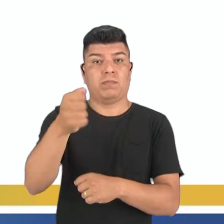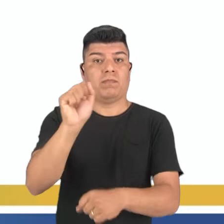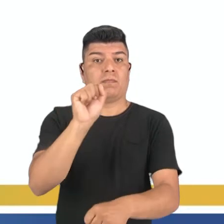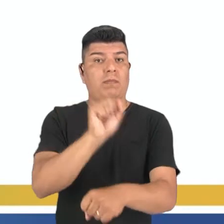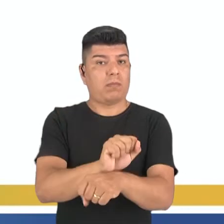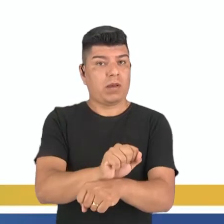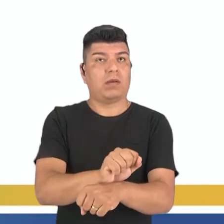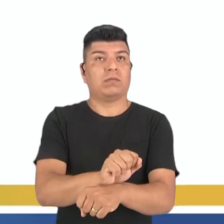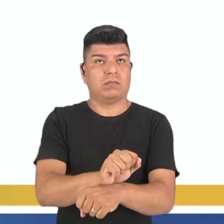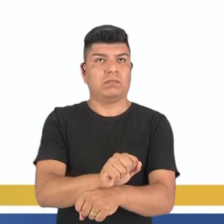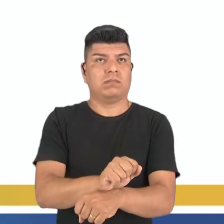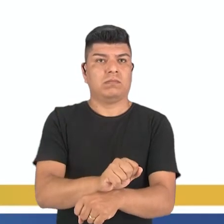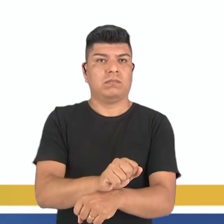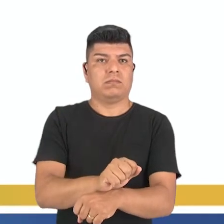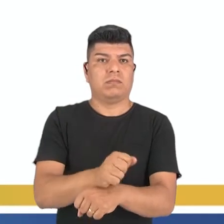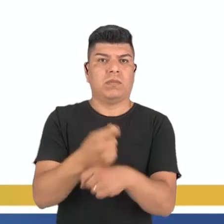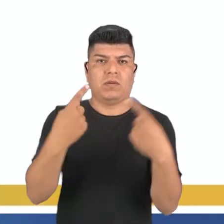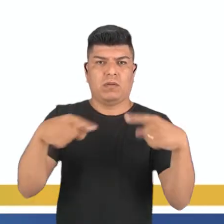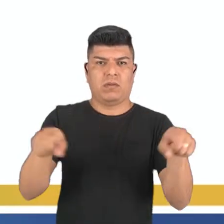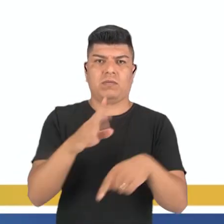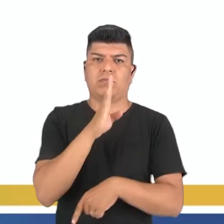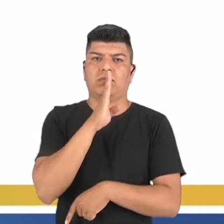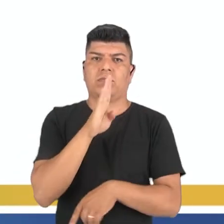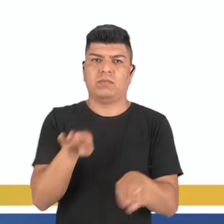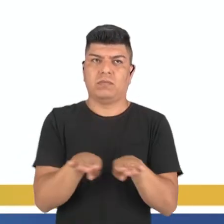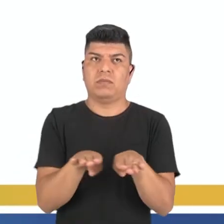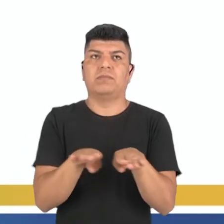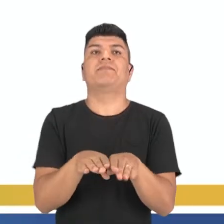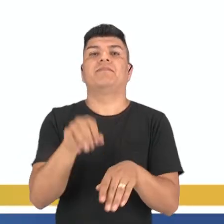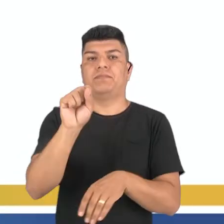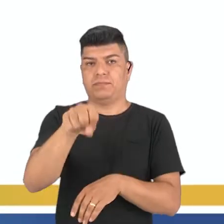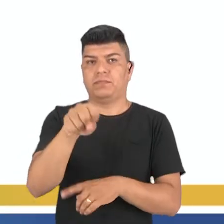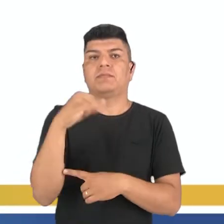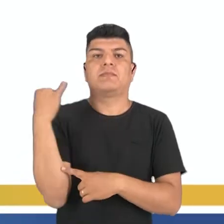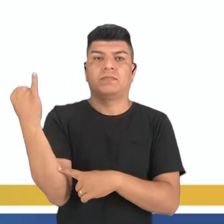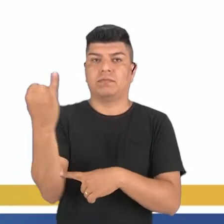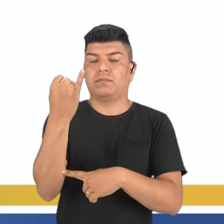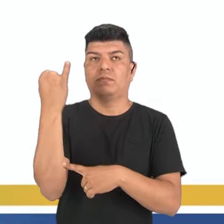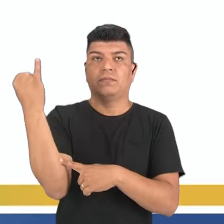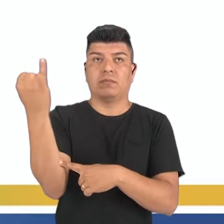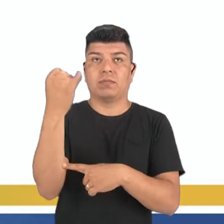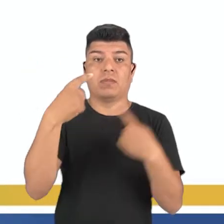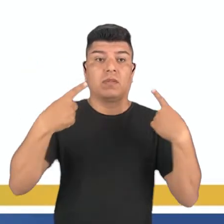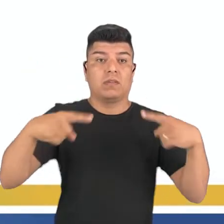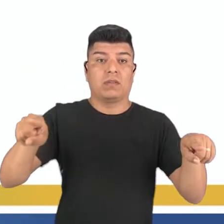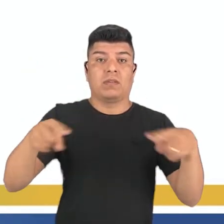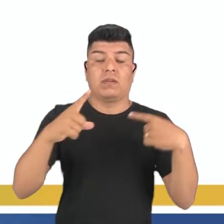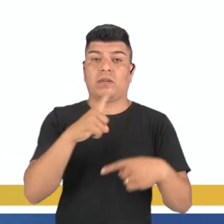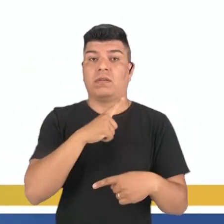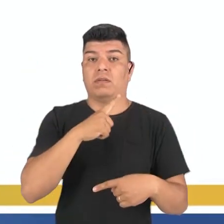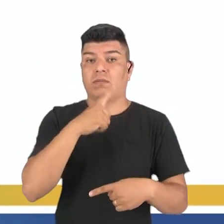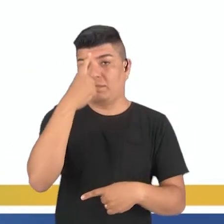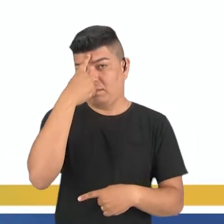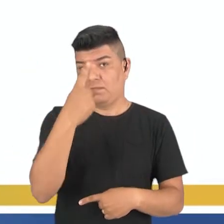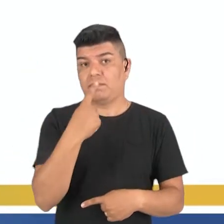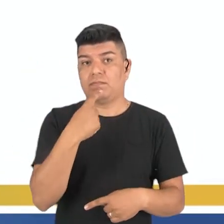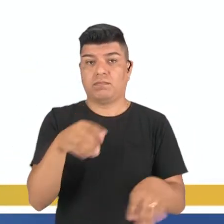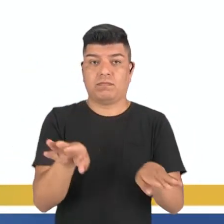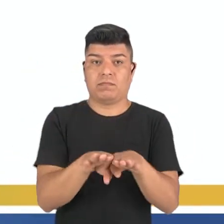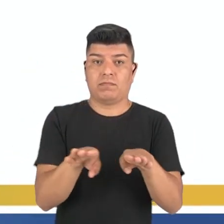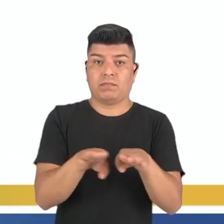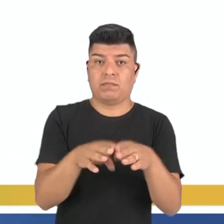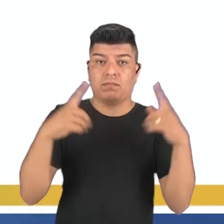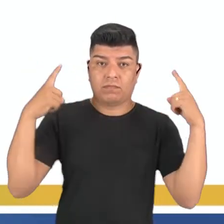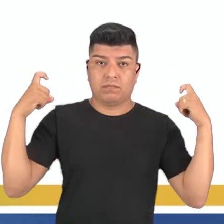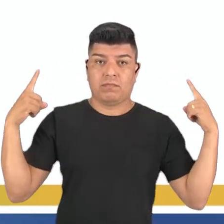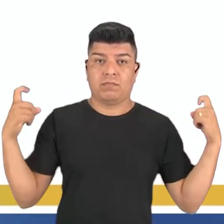Silêncio é música? Sim, e é muito importante na música. No meio musical, assim como temos figuras que representam os